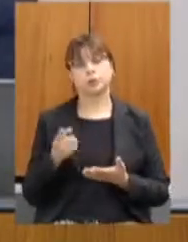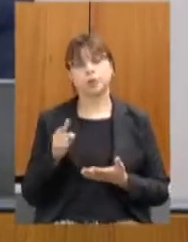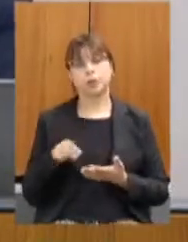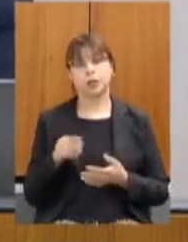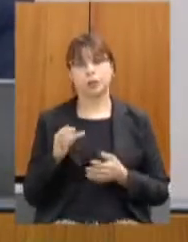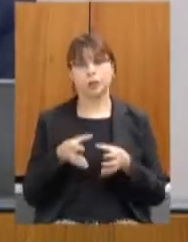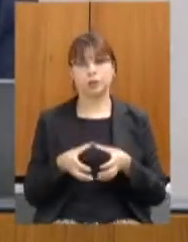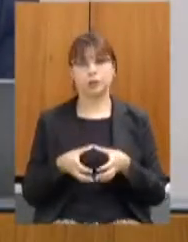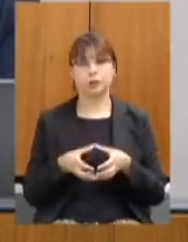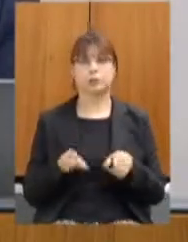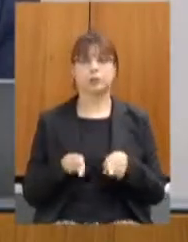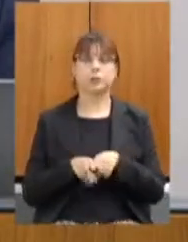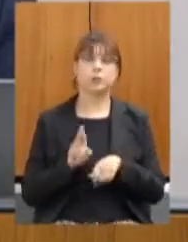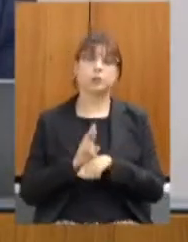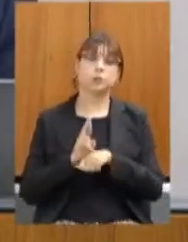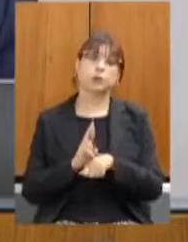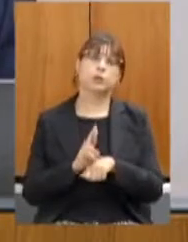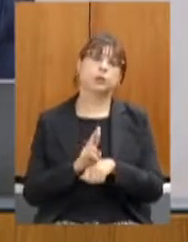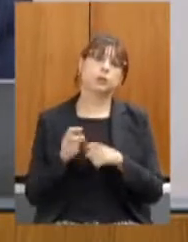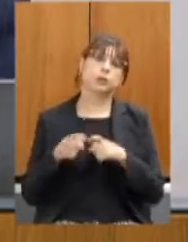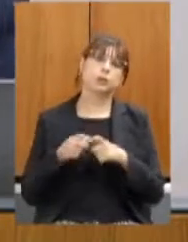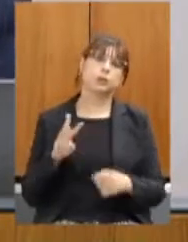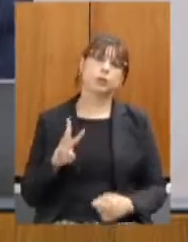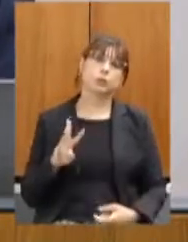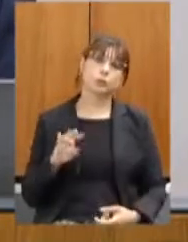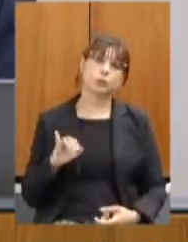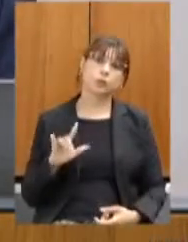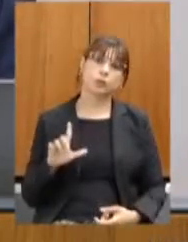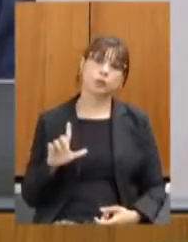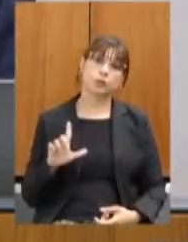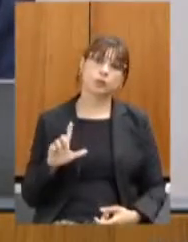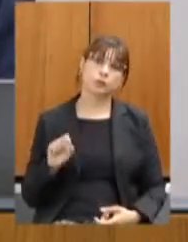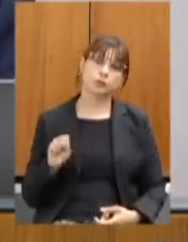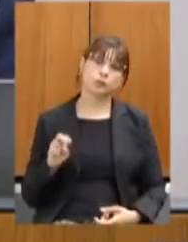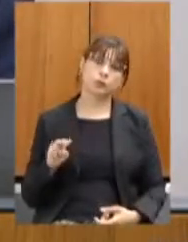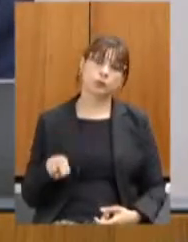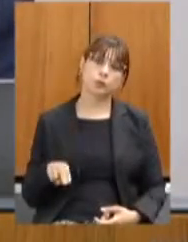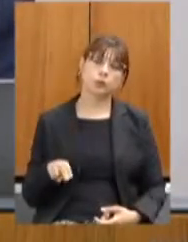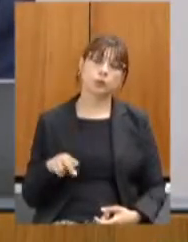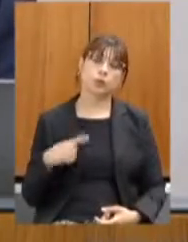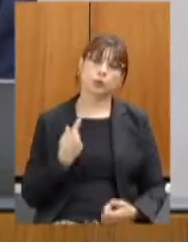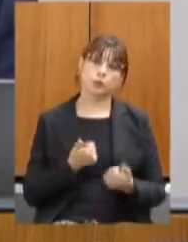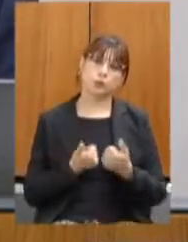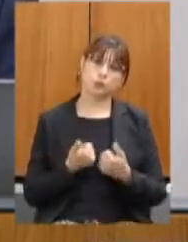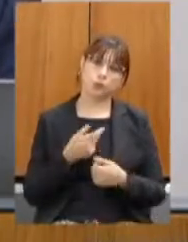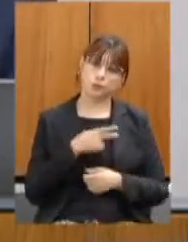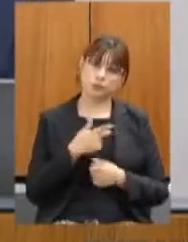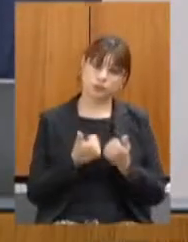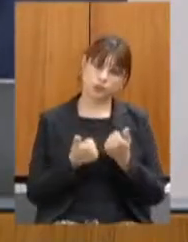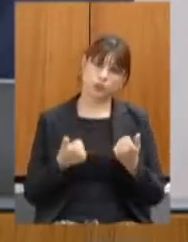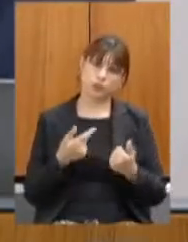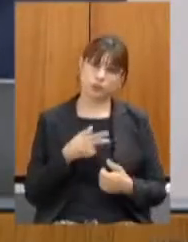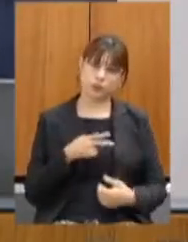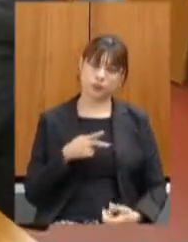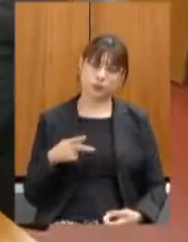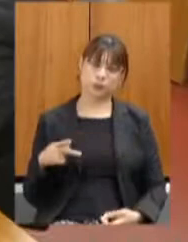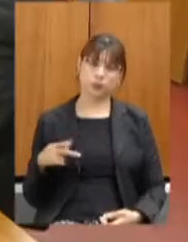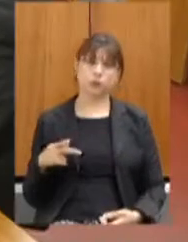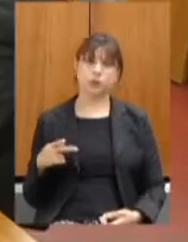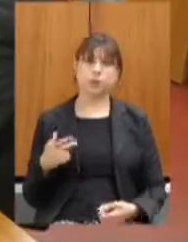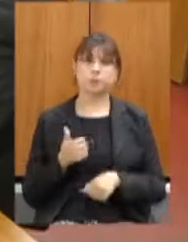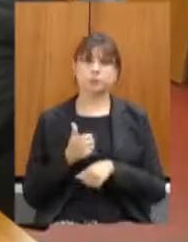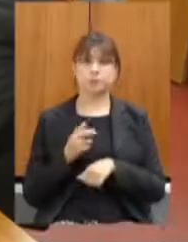Wilson ele compõe o cloro no lugar de Dr Wilson é o nosso vice-presidente só tem três minutos por seu